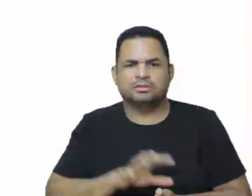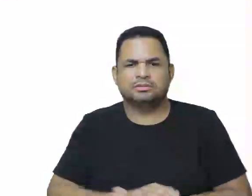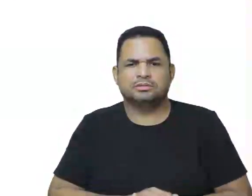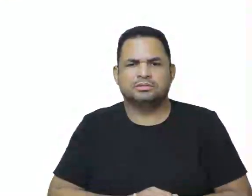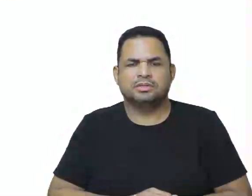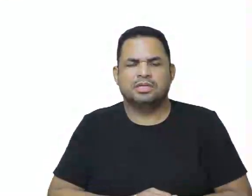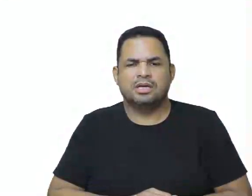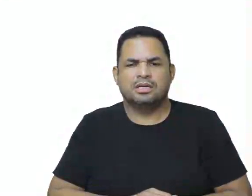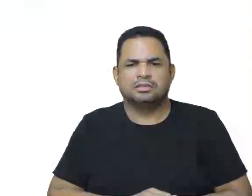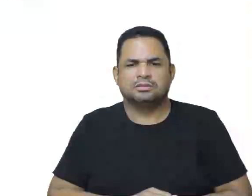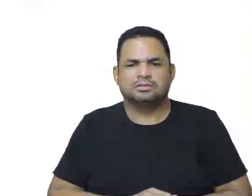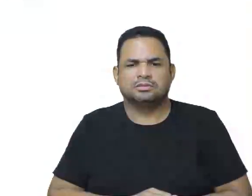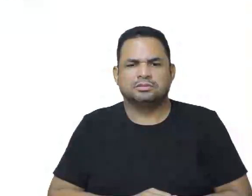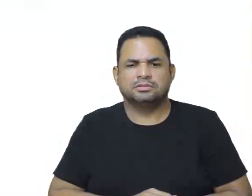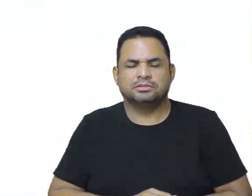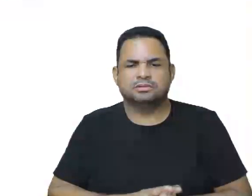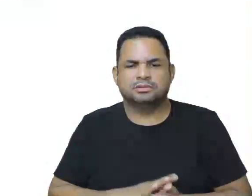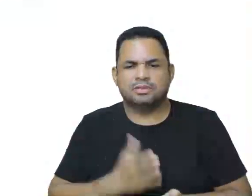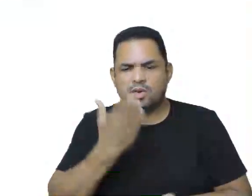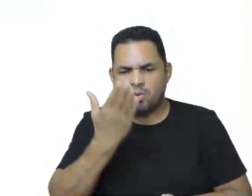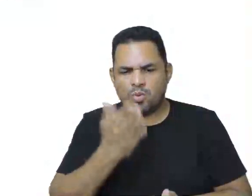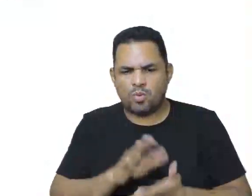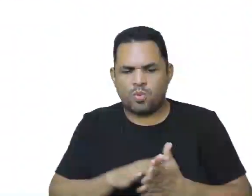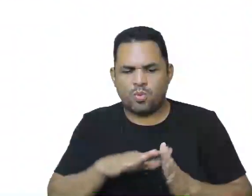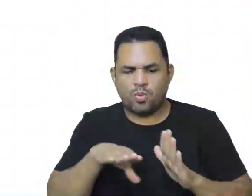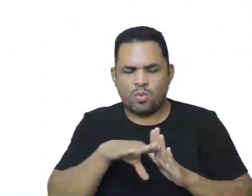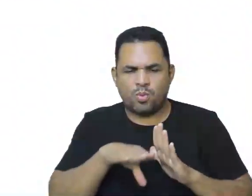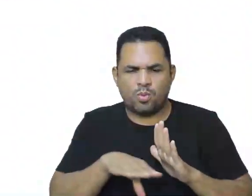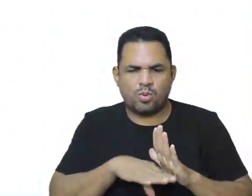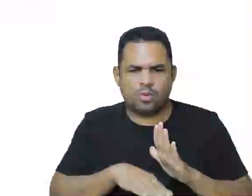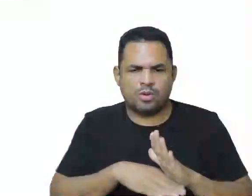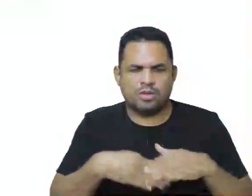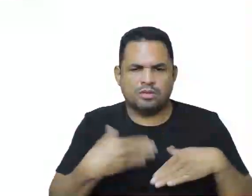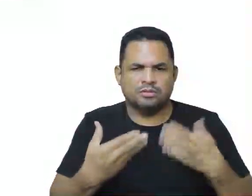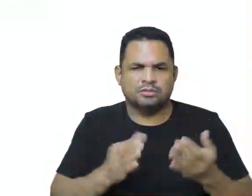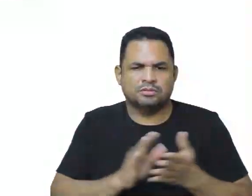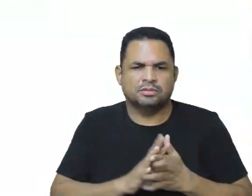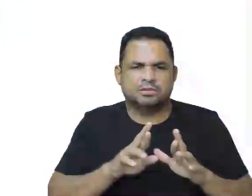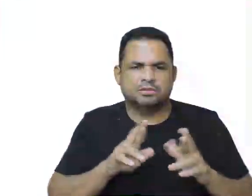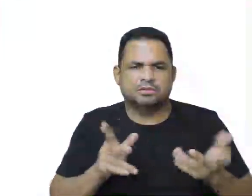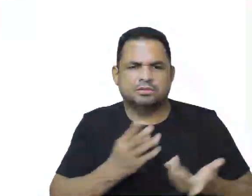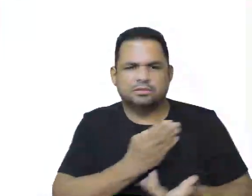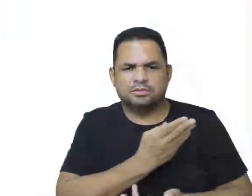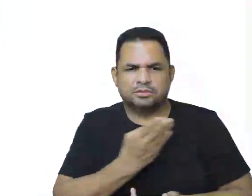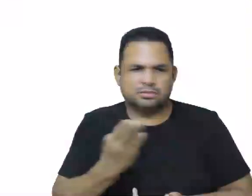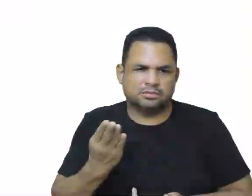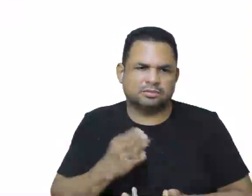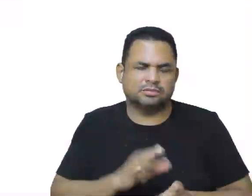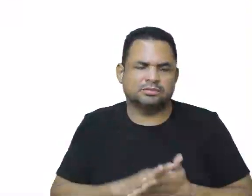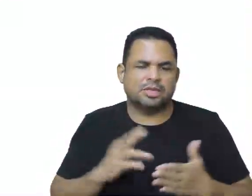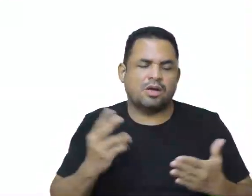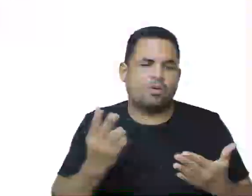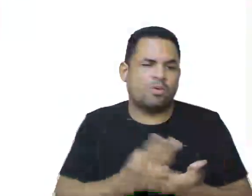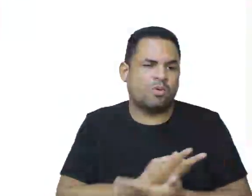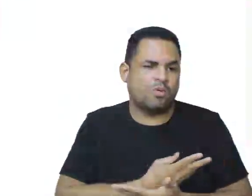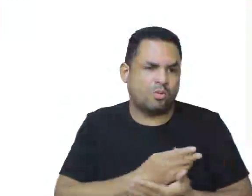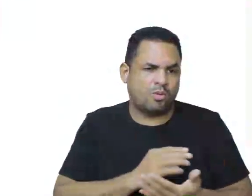quando fala aqui um critério natural utilizado para diferenciar esses dois espaços onde está